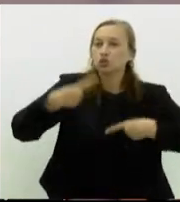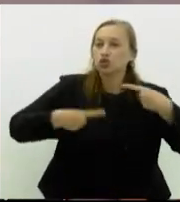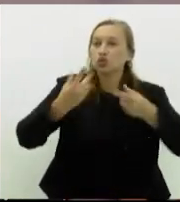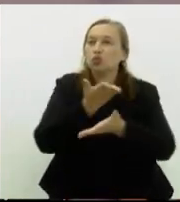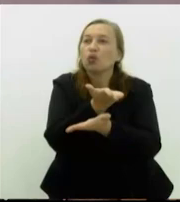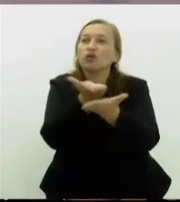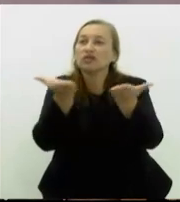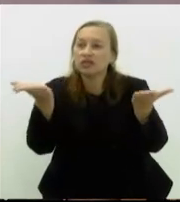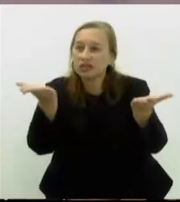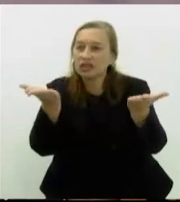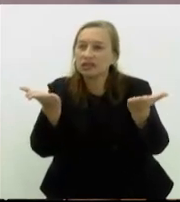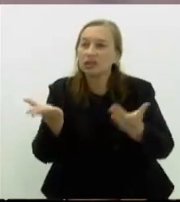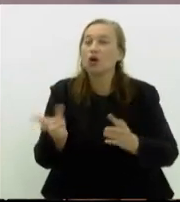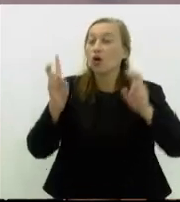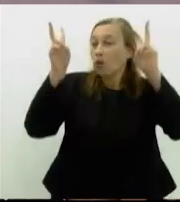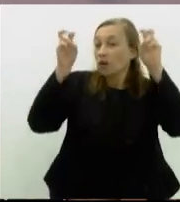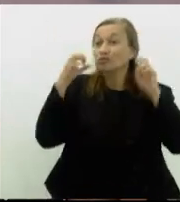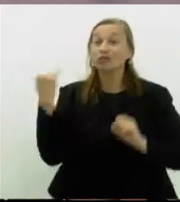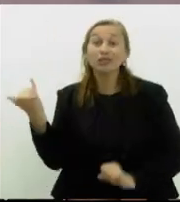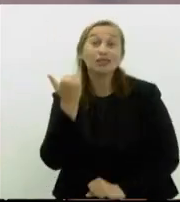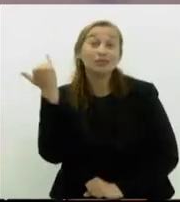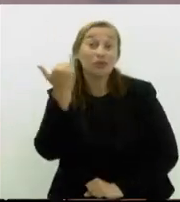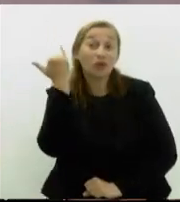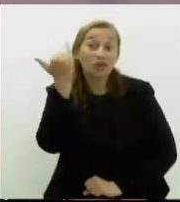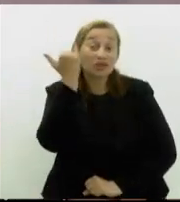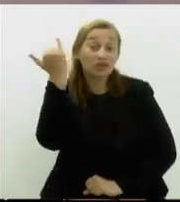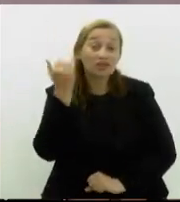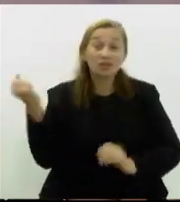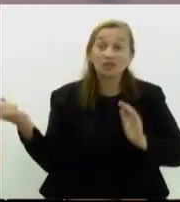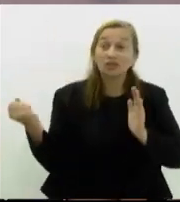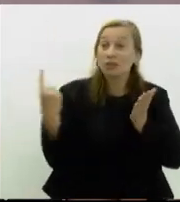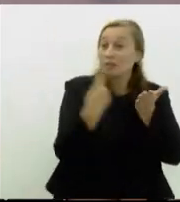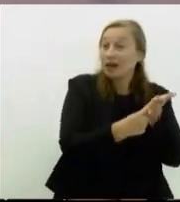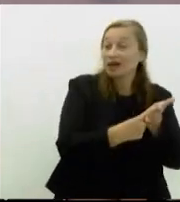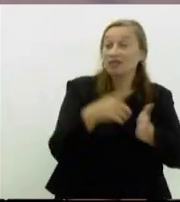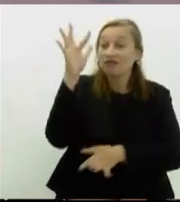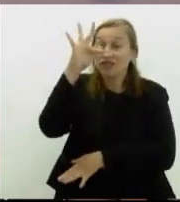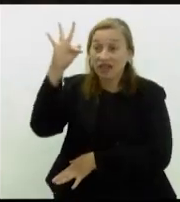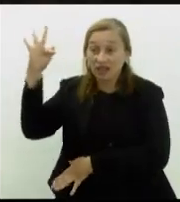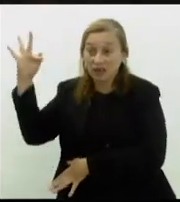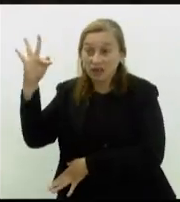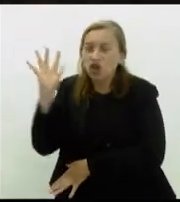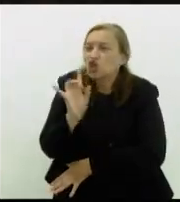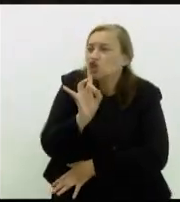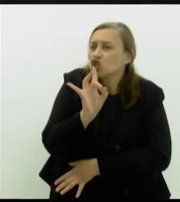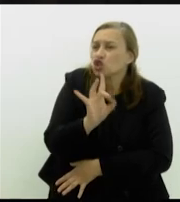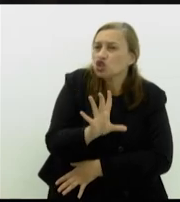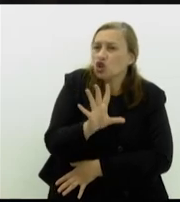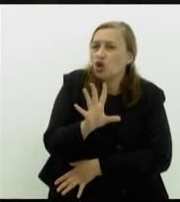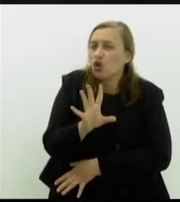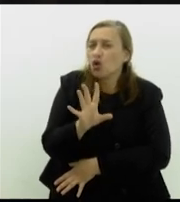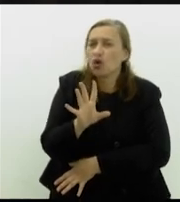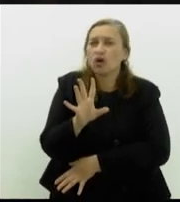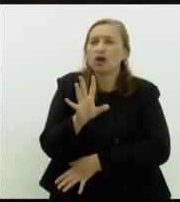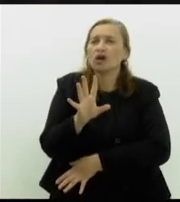vocês a questão importantíssima do Pacto Federativo, e só ilustrando na questão